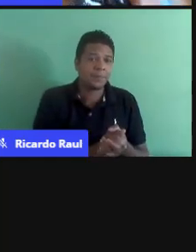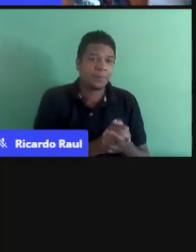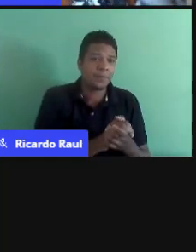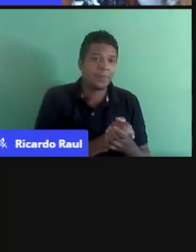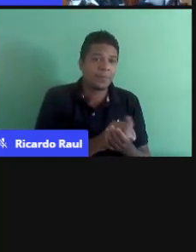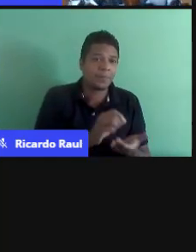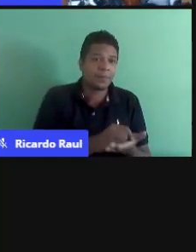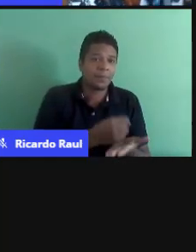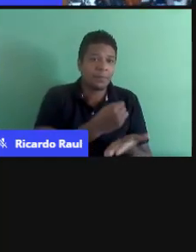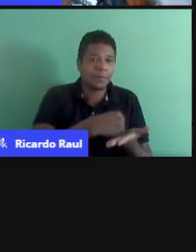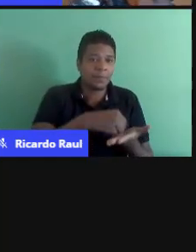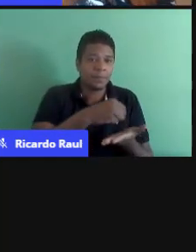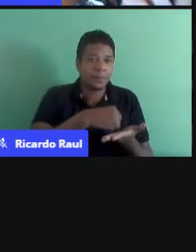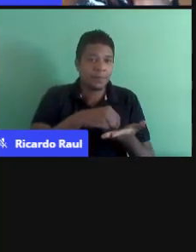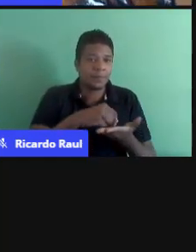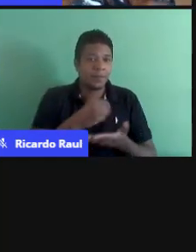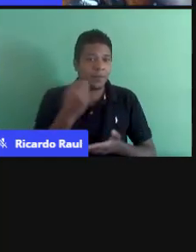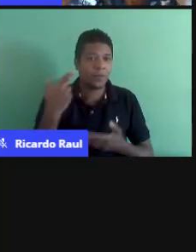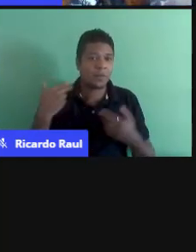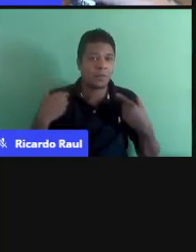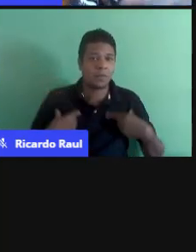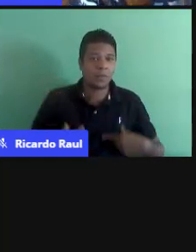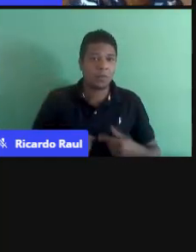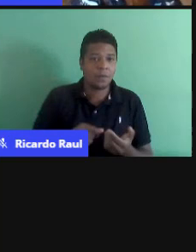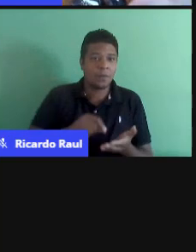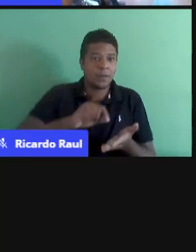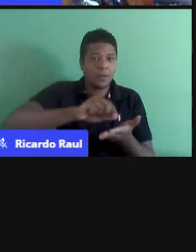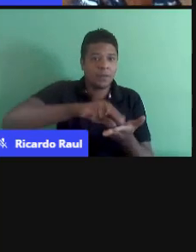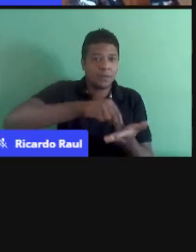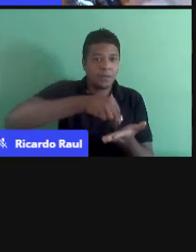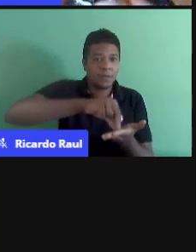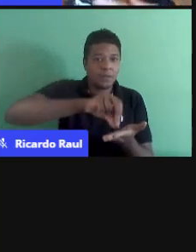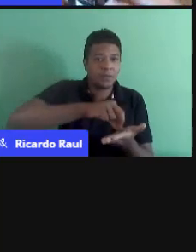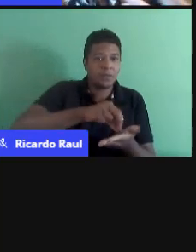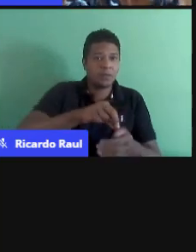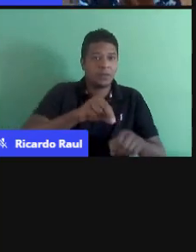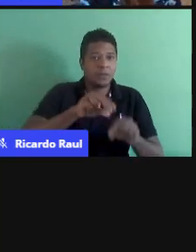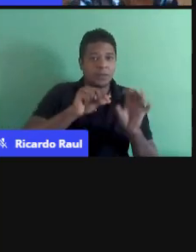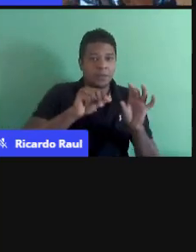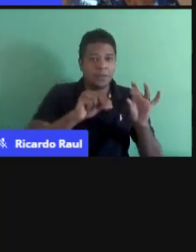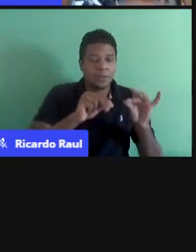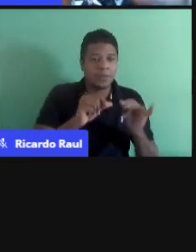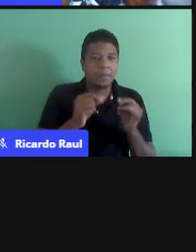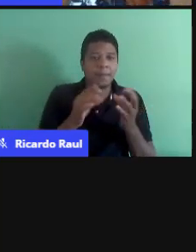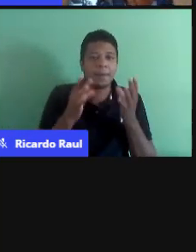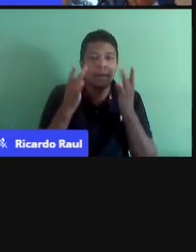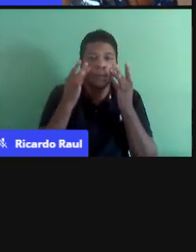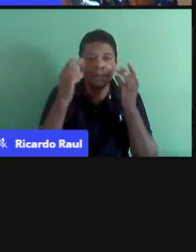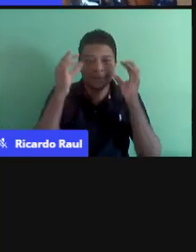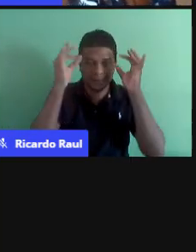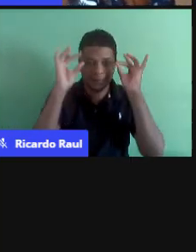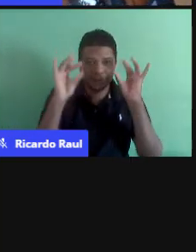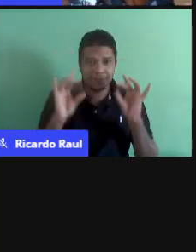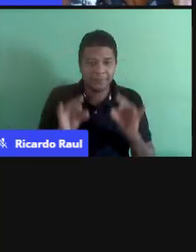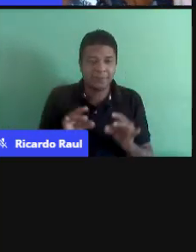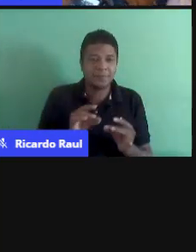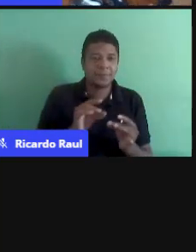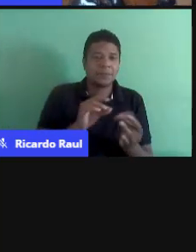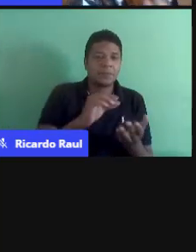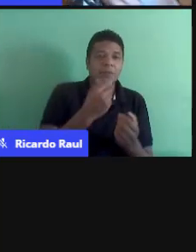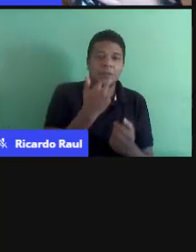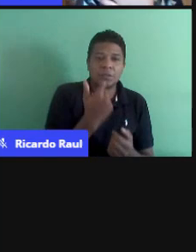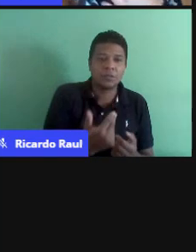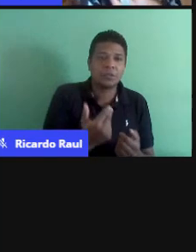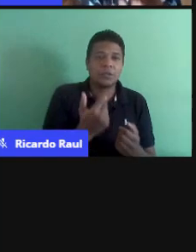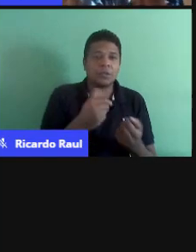tintura corporal, tintura a dedo, caneta, carvão, giz, maquiagem, tinta de tecido. Esses são